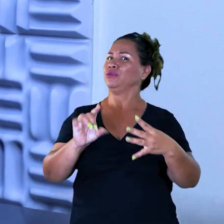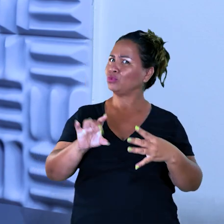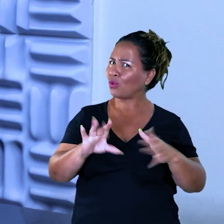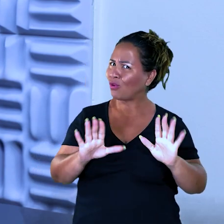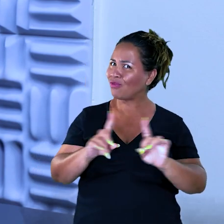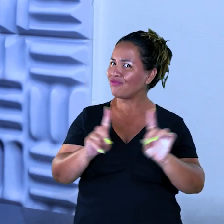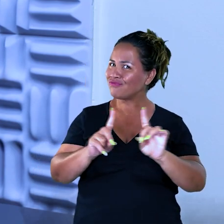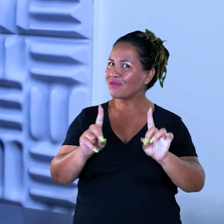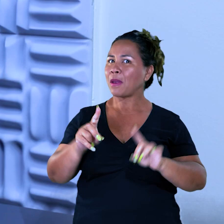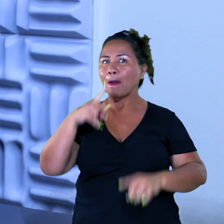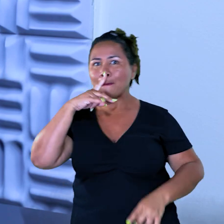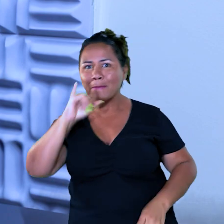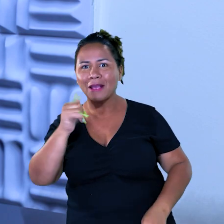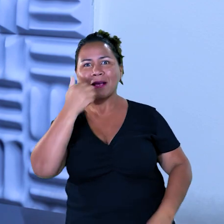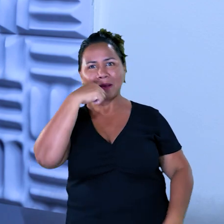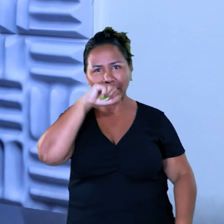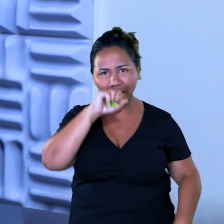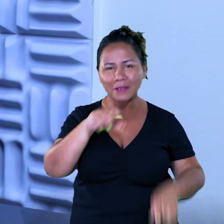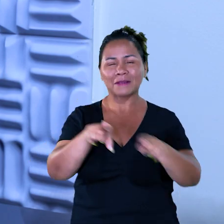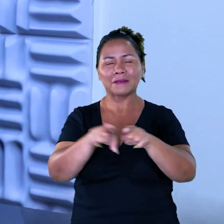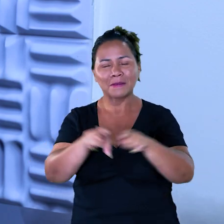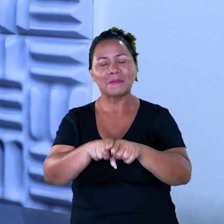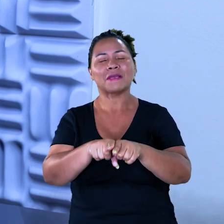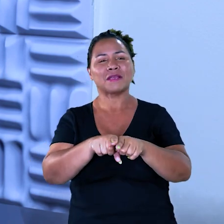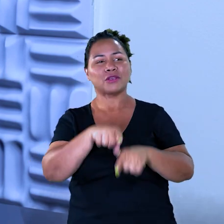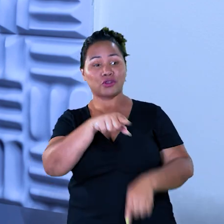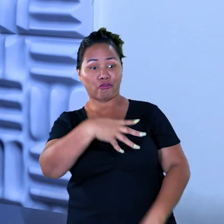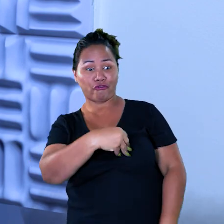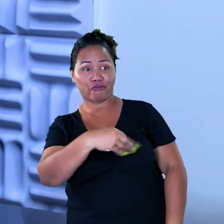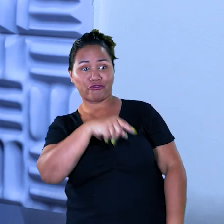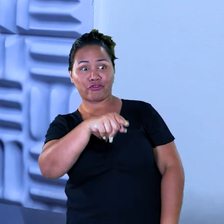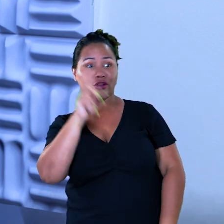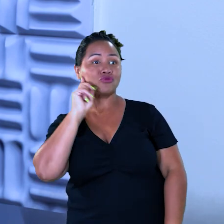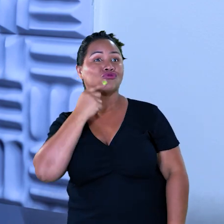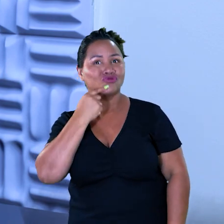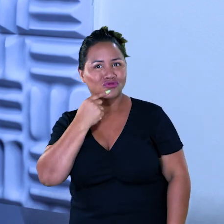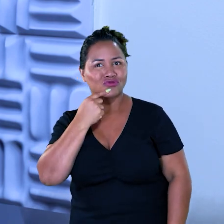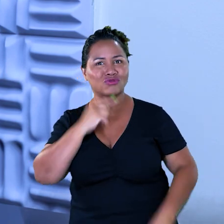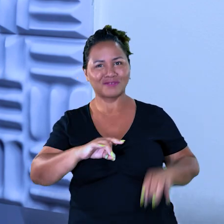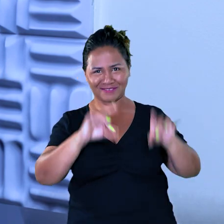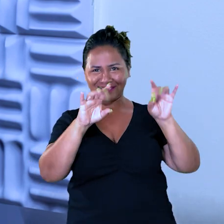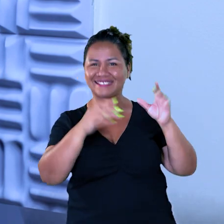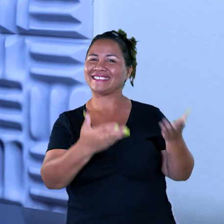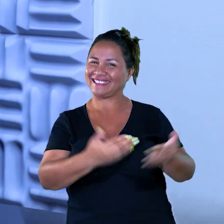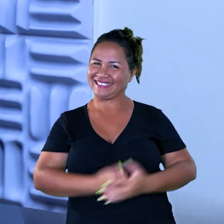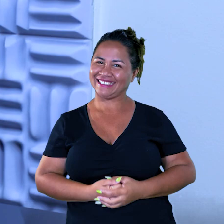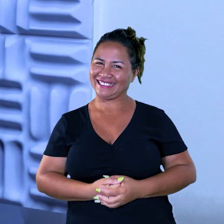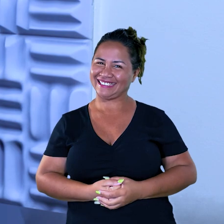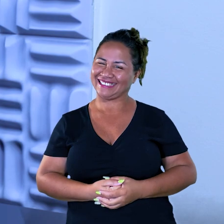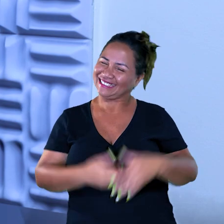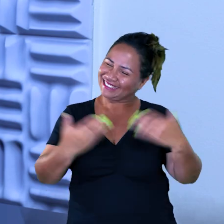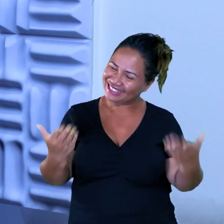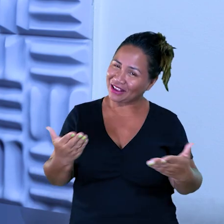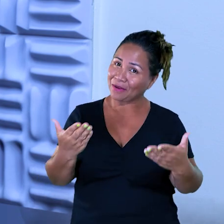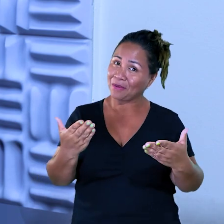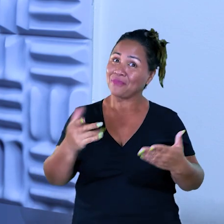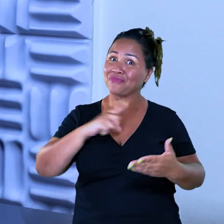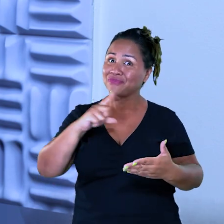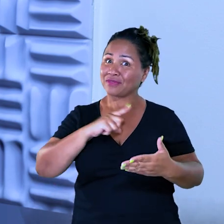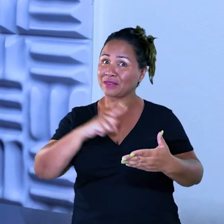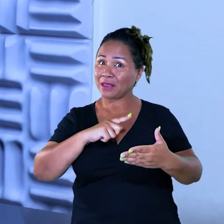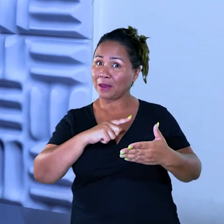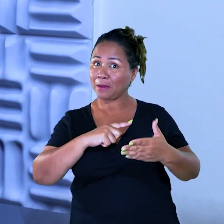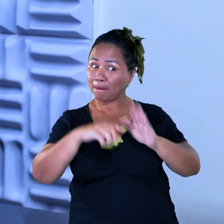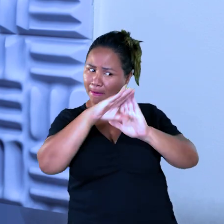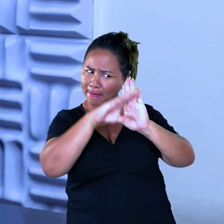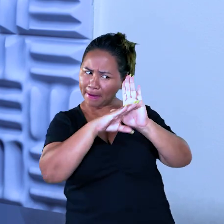projeto, não perca nenhum episódio. Já maratona, faz uma playlist, ó, para facilitar a sua vida. Eu estou muito